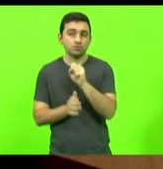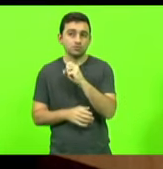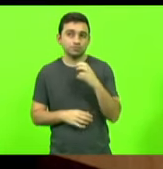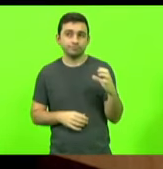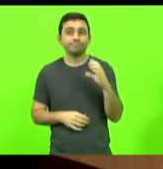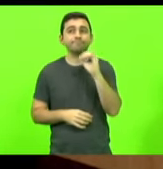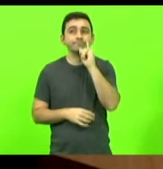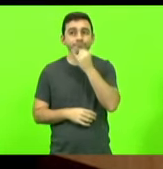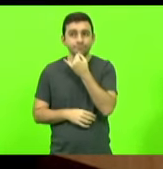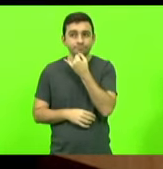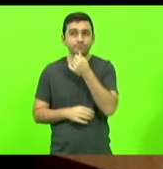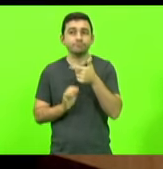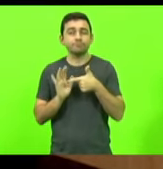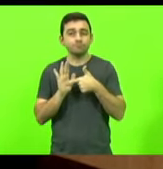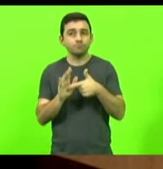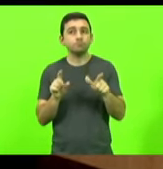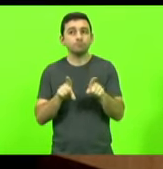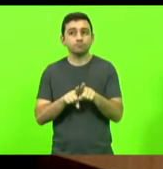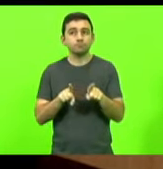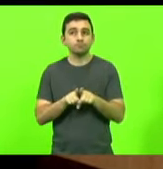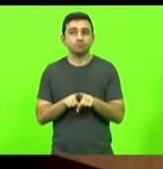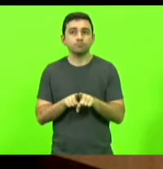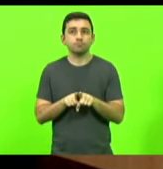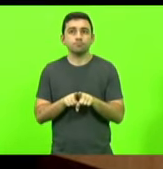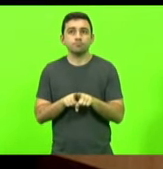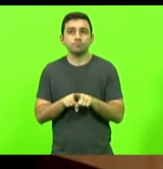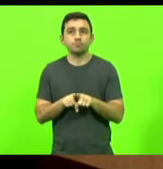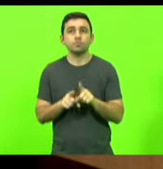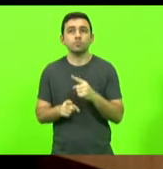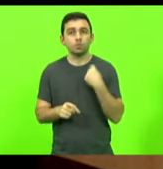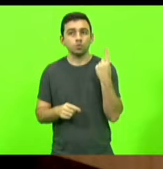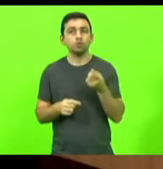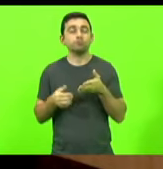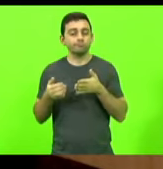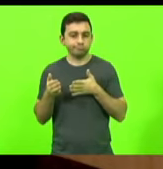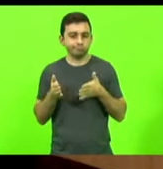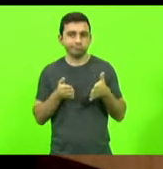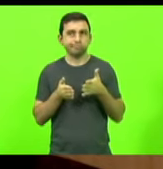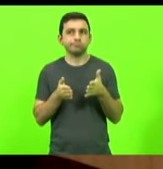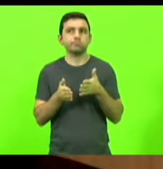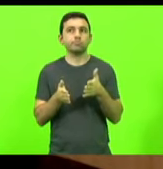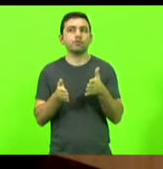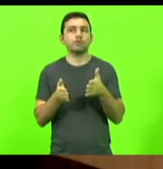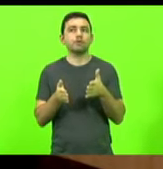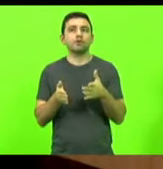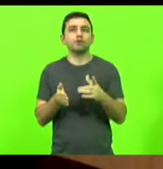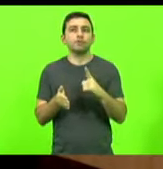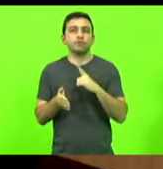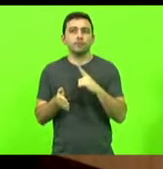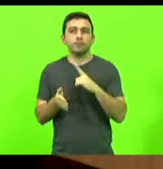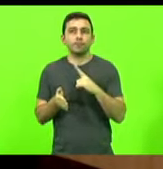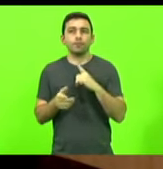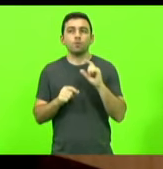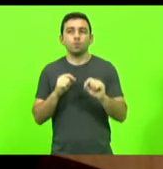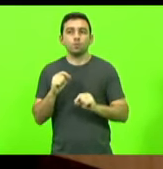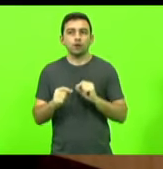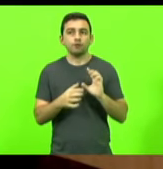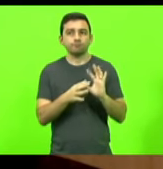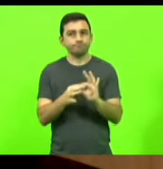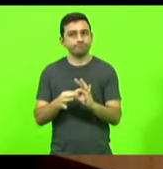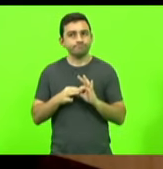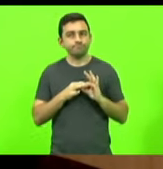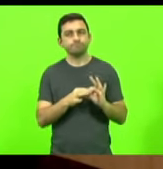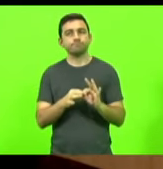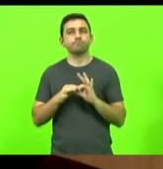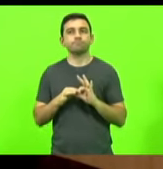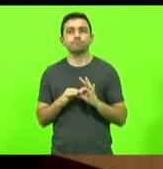mas mostra também a todos nós que nós temos um caminho que é o da união, o